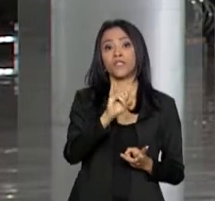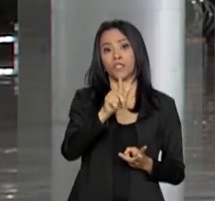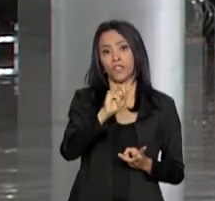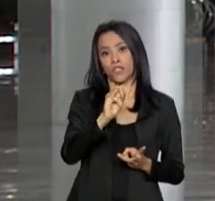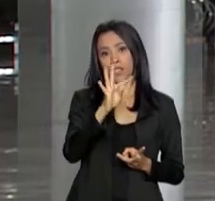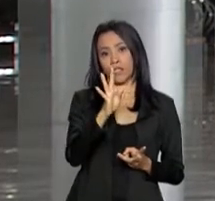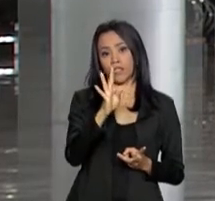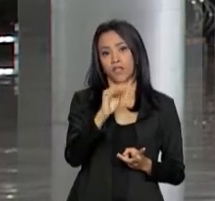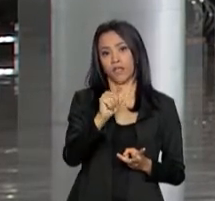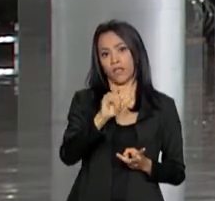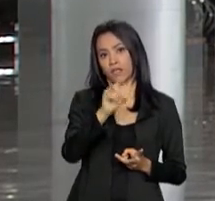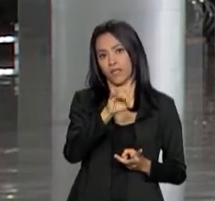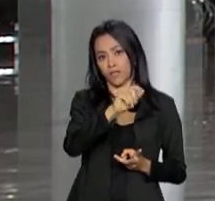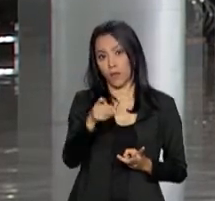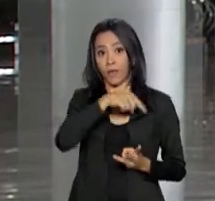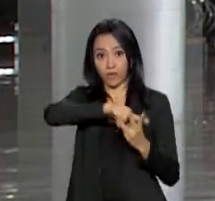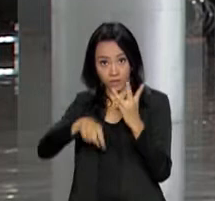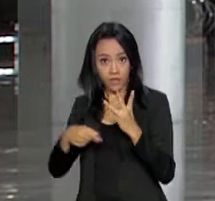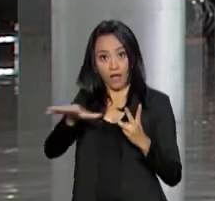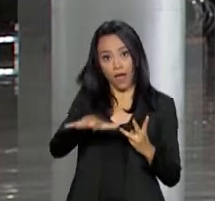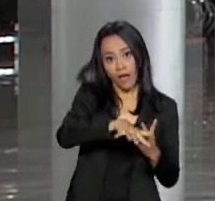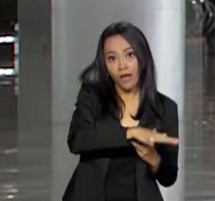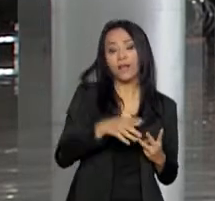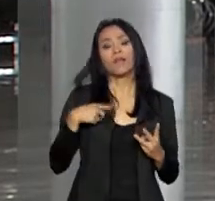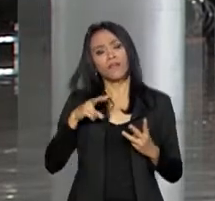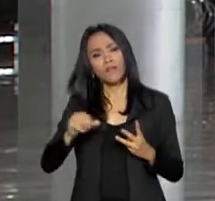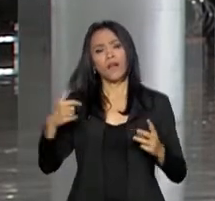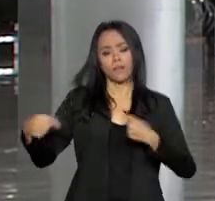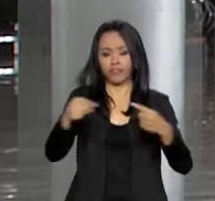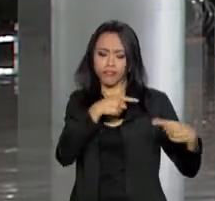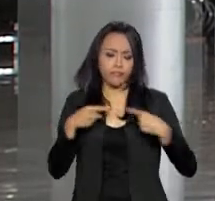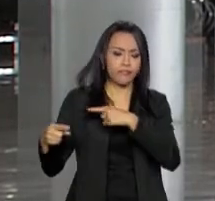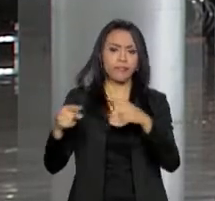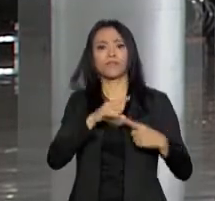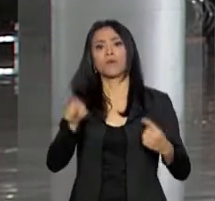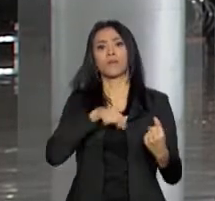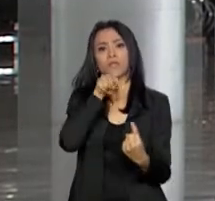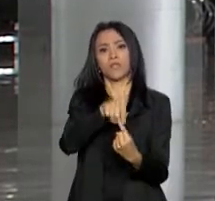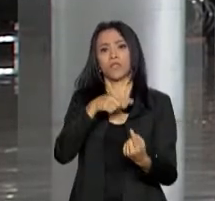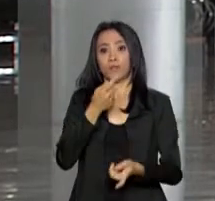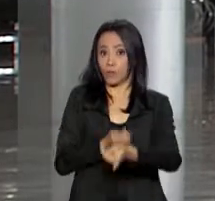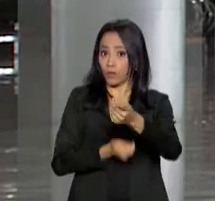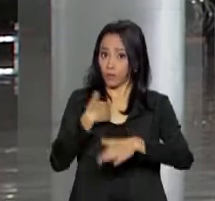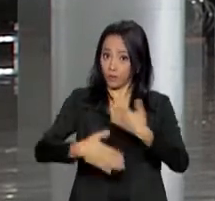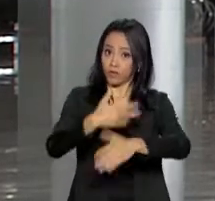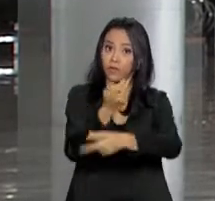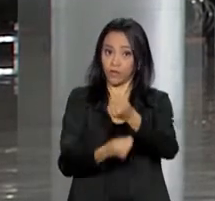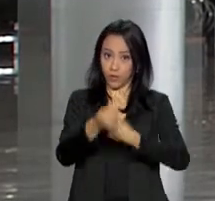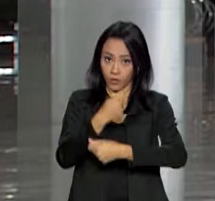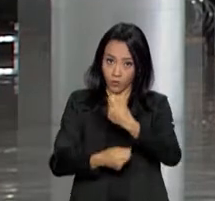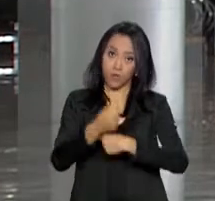apoiar a criação de fóruns de discussão e comitês que visem o desenvolvimento econômico eo aumento da